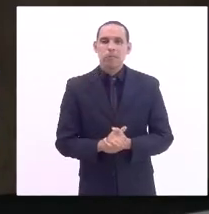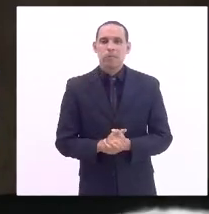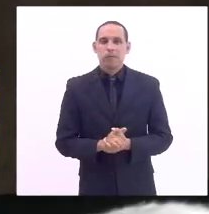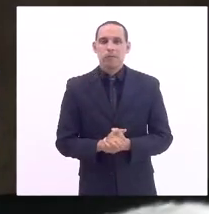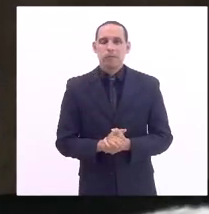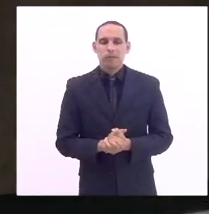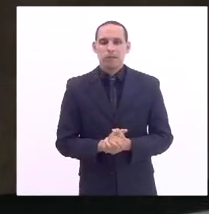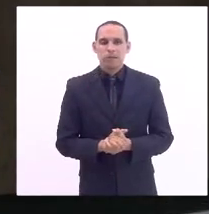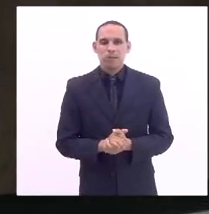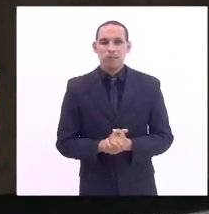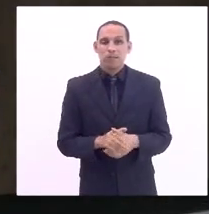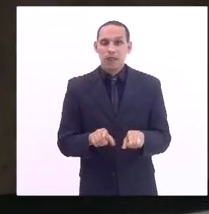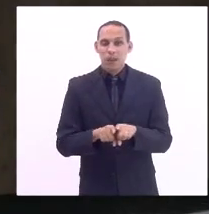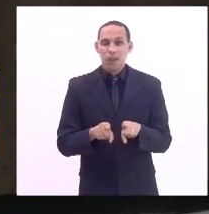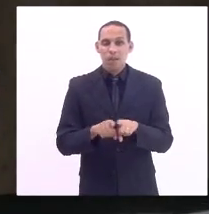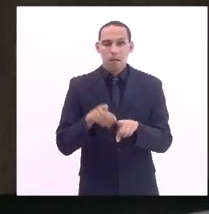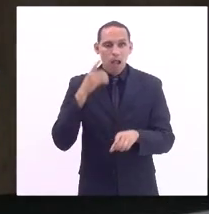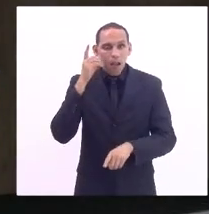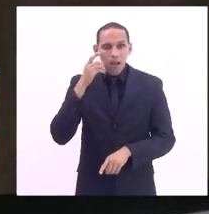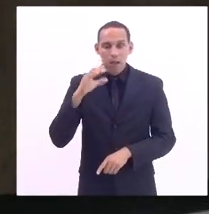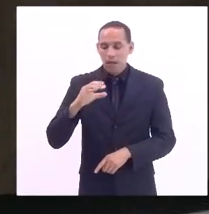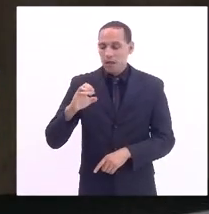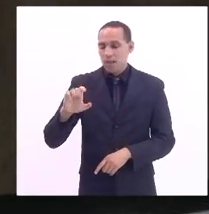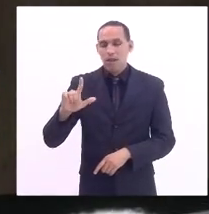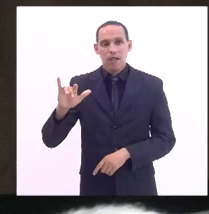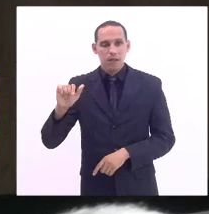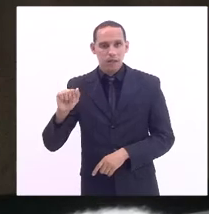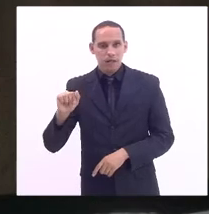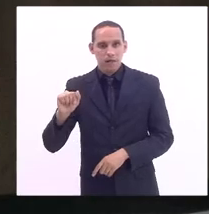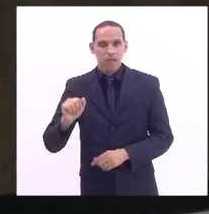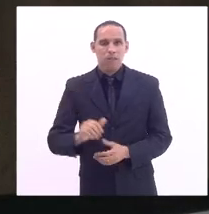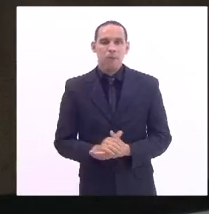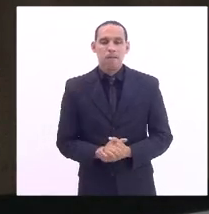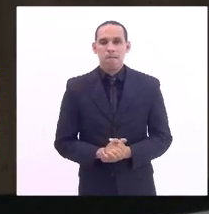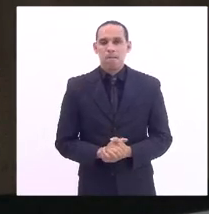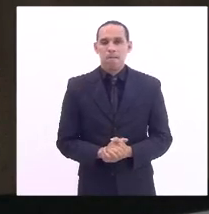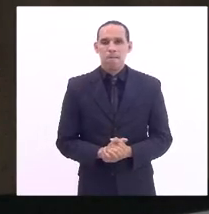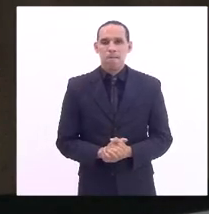e a deputada Célia Jordão